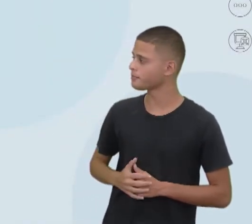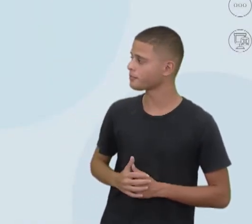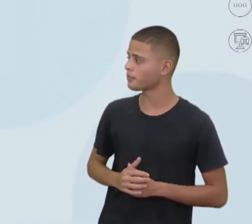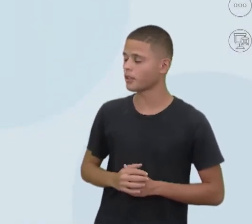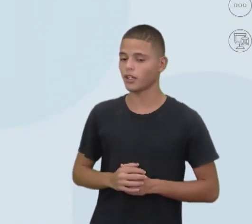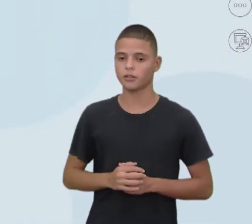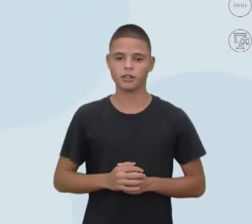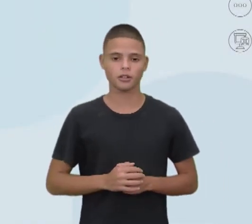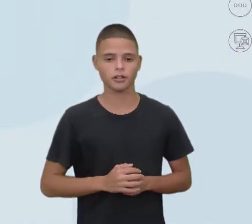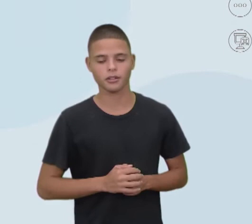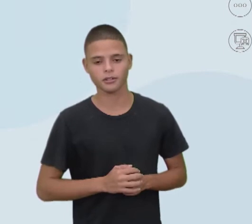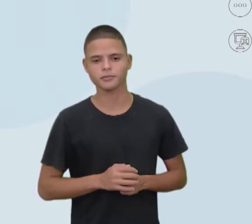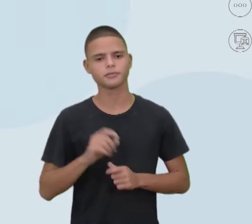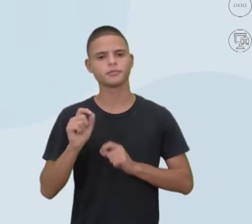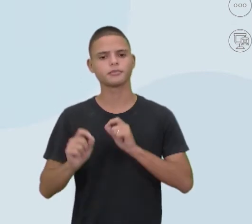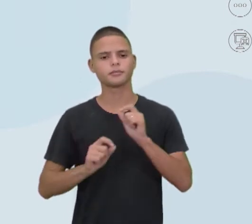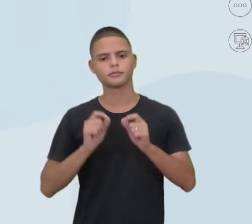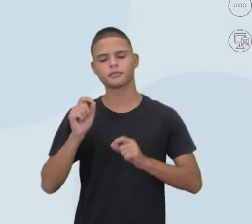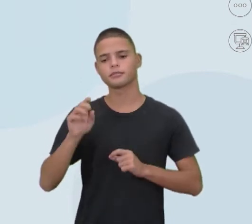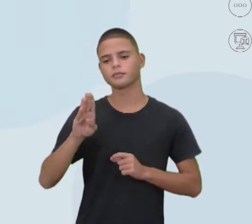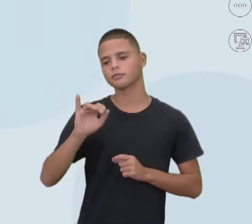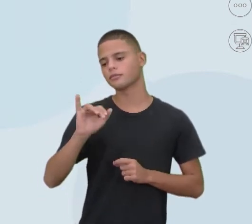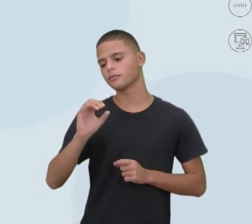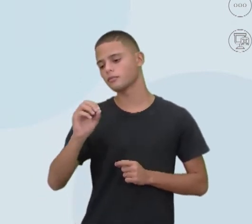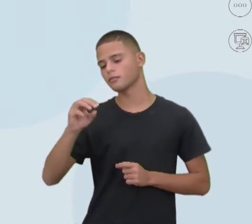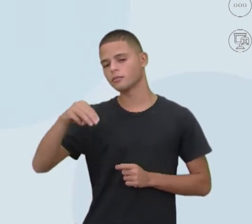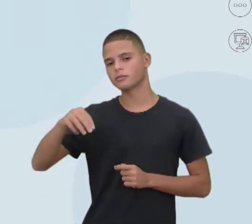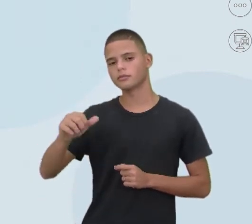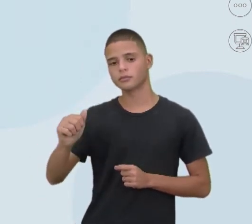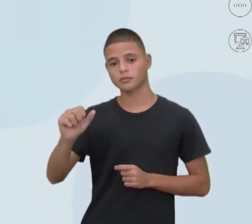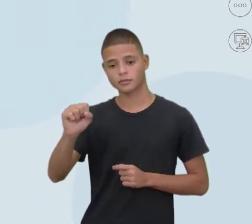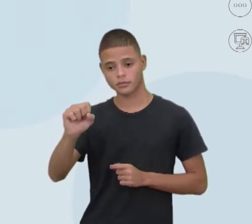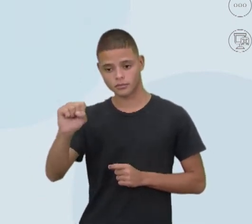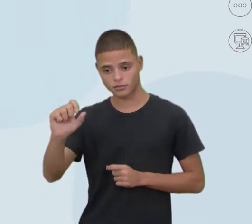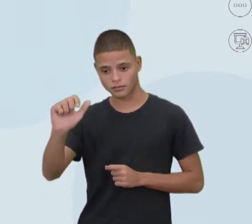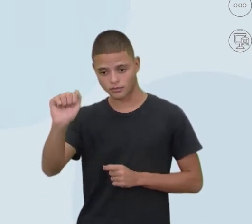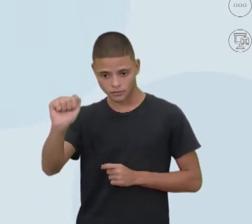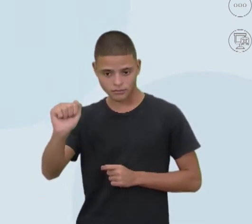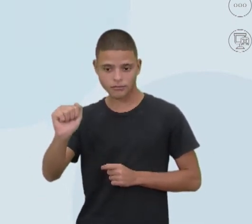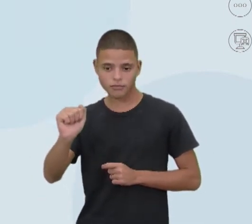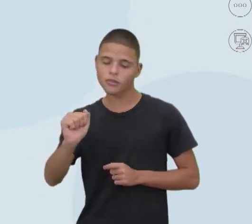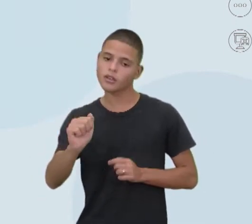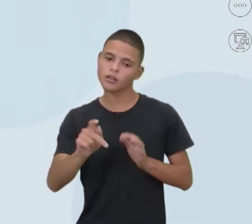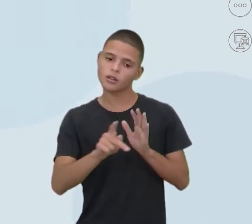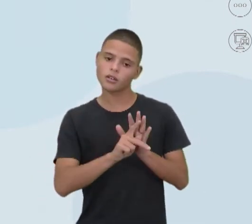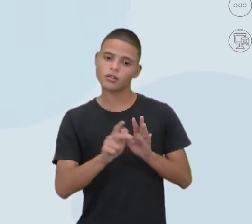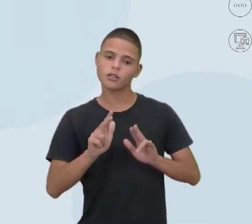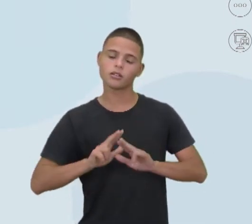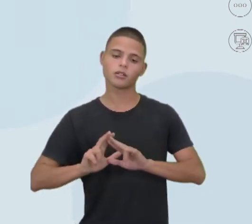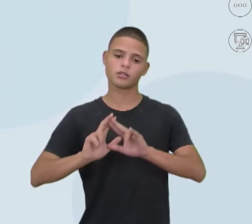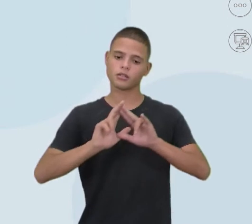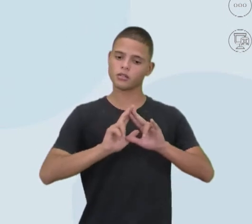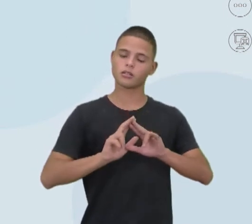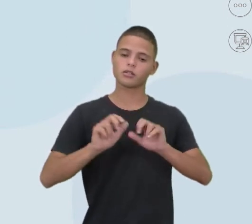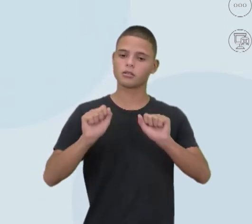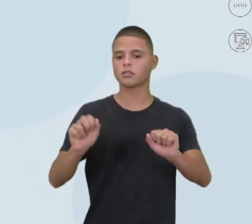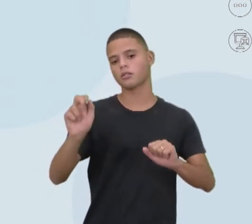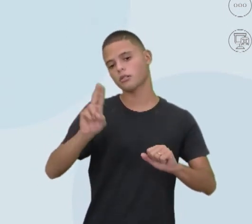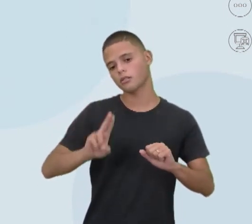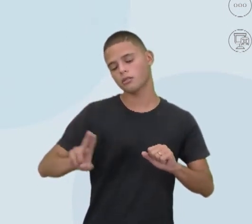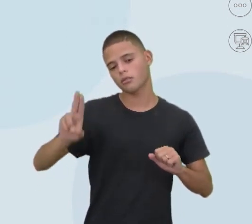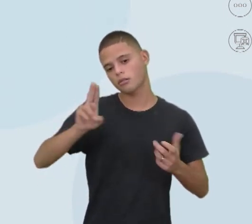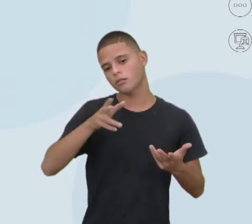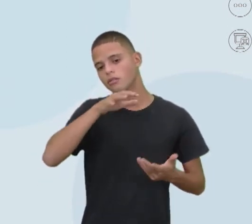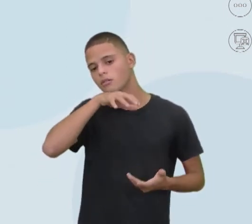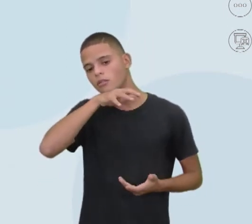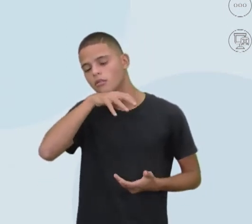disso. Então, o que é biomassa? Ela é todo recurso renovável, oriundo de matéria orgânica, que pode ser origem animal